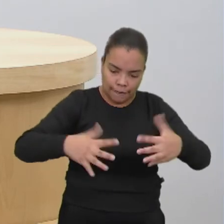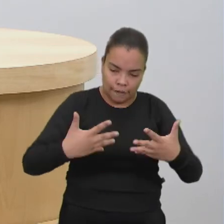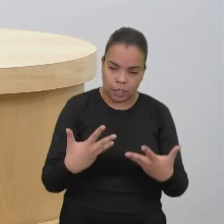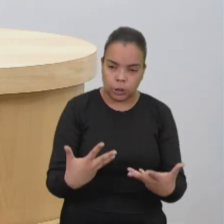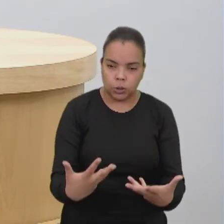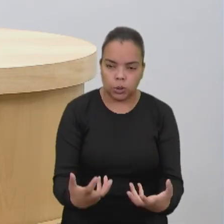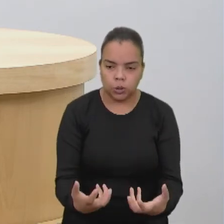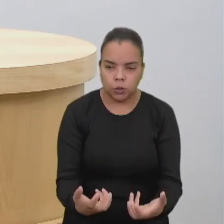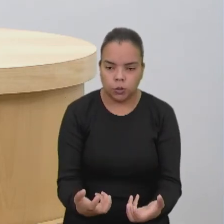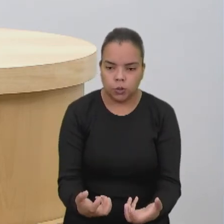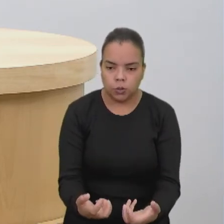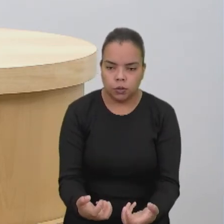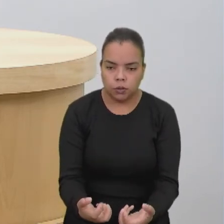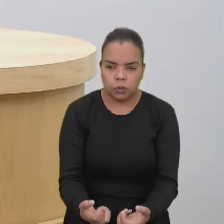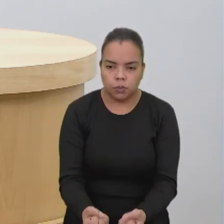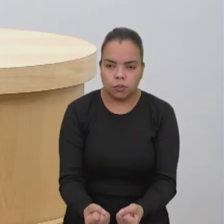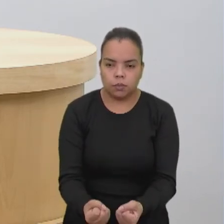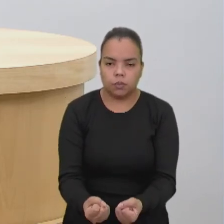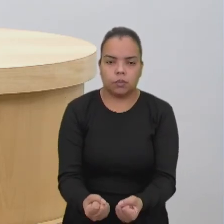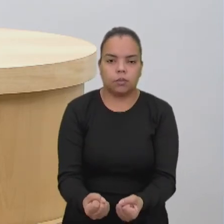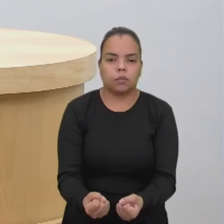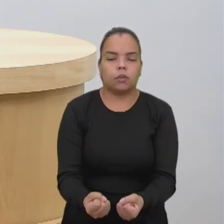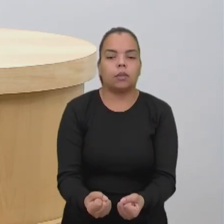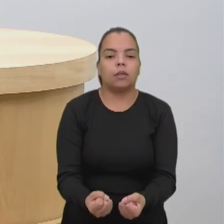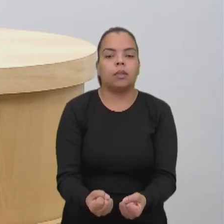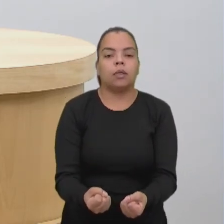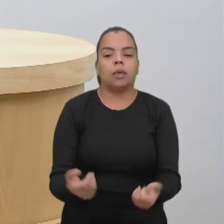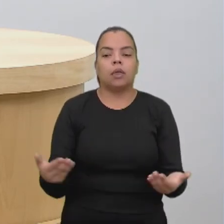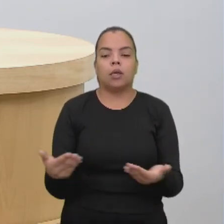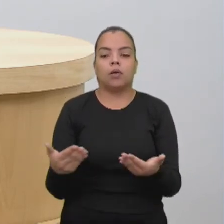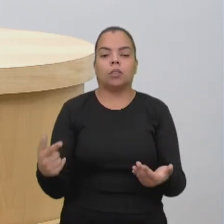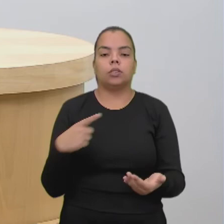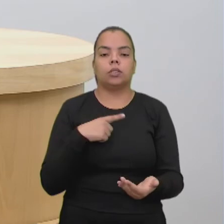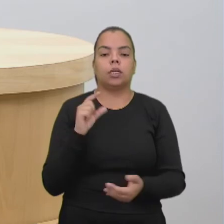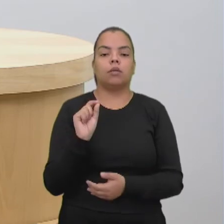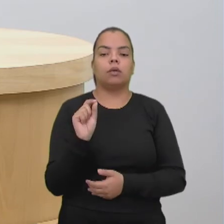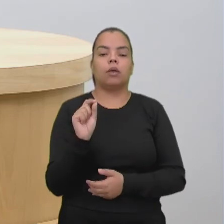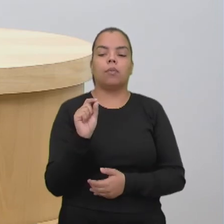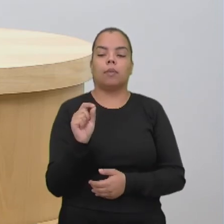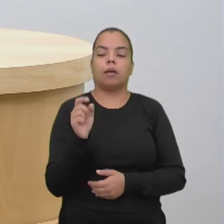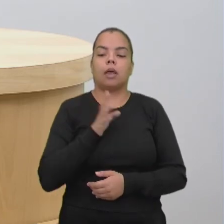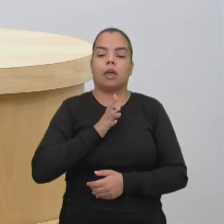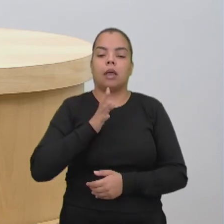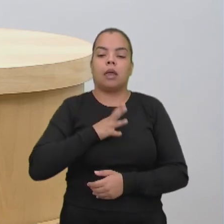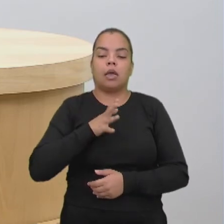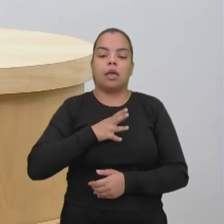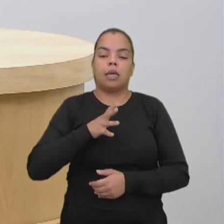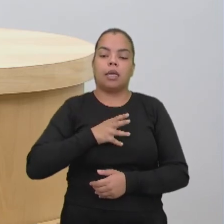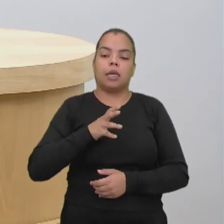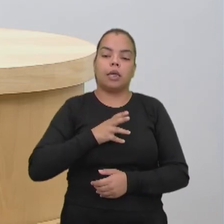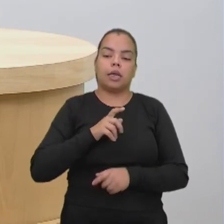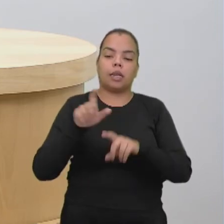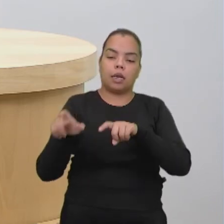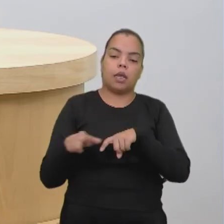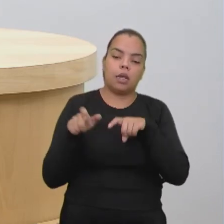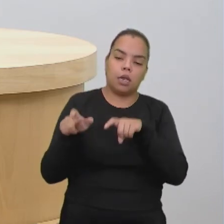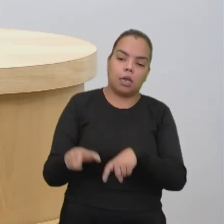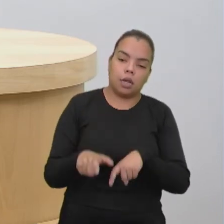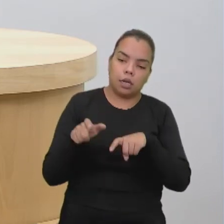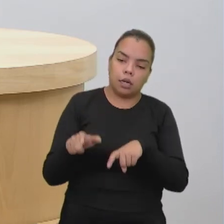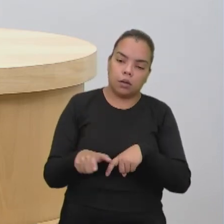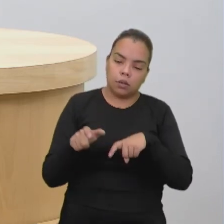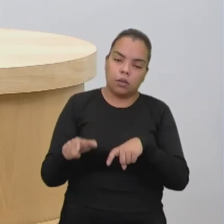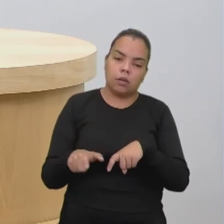acidez do solo, e hoje, né, nós temos aí uma região rica, né, na agricultura, né, principalmente